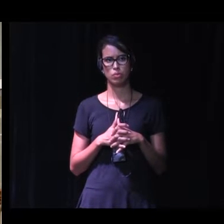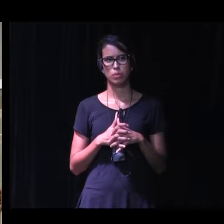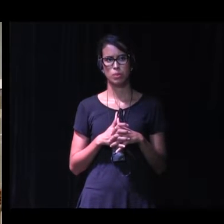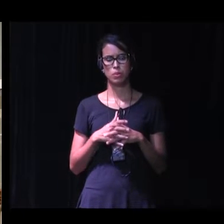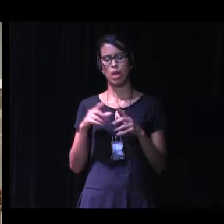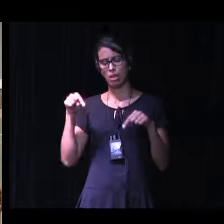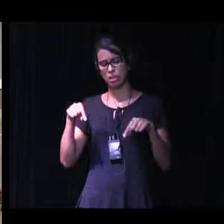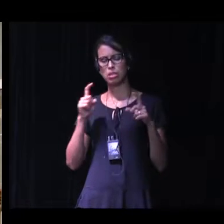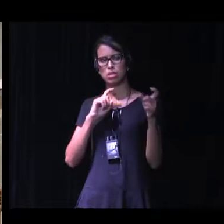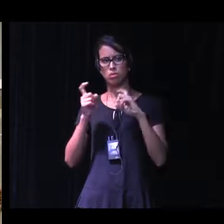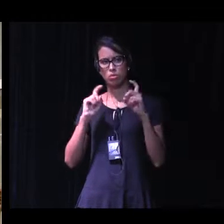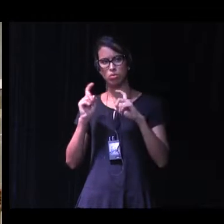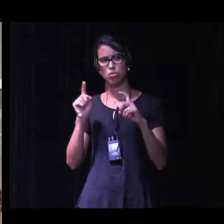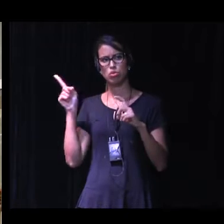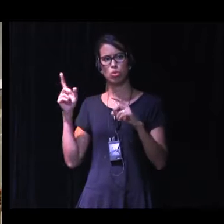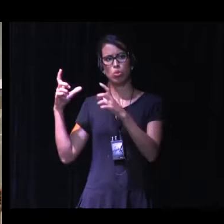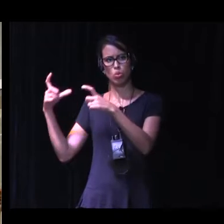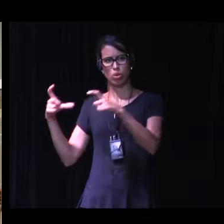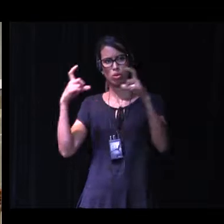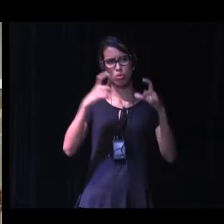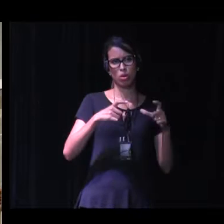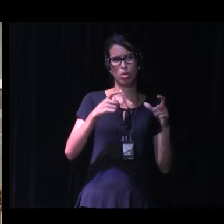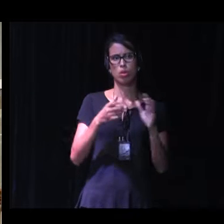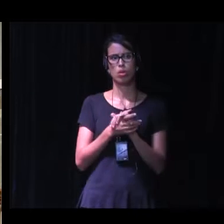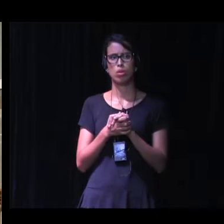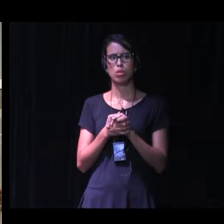a alcaldia, a prefeitura.